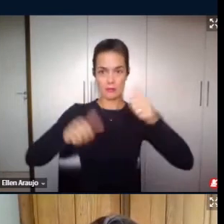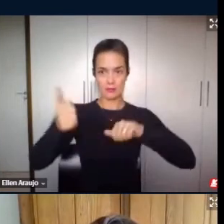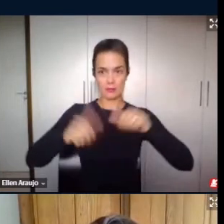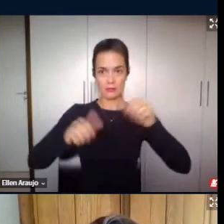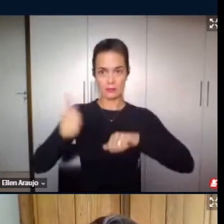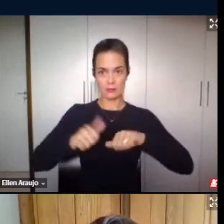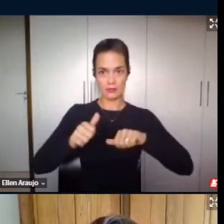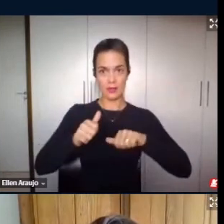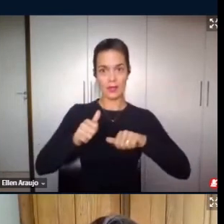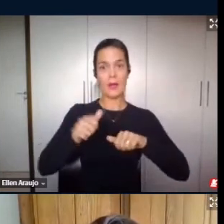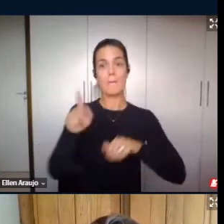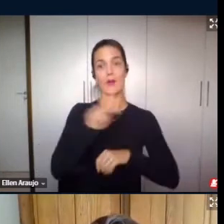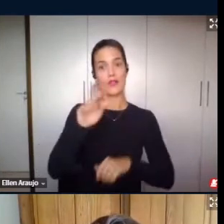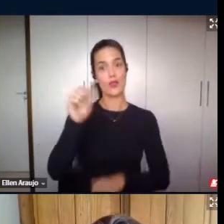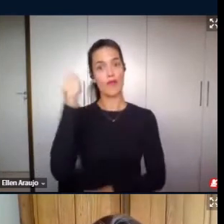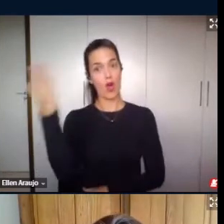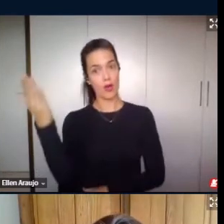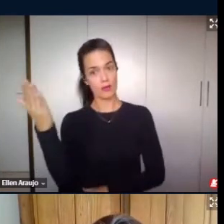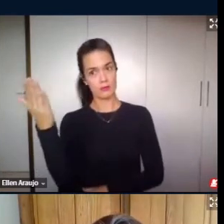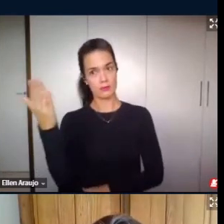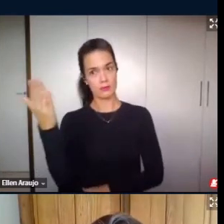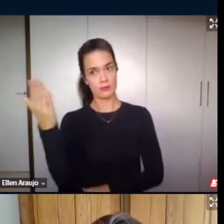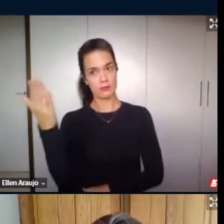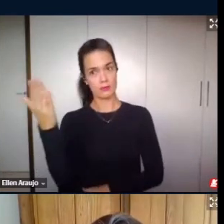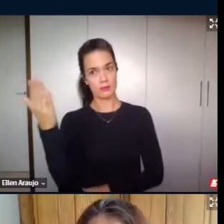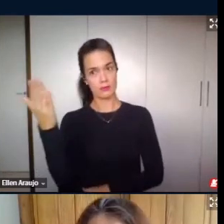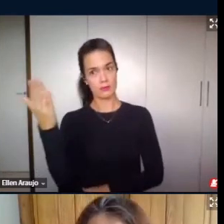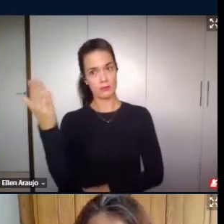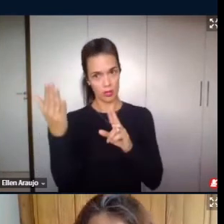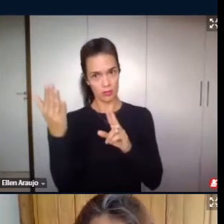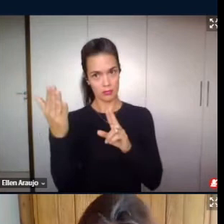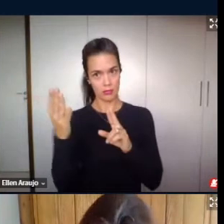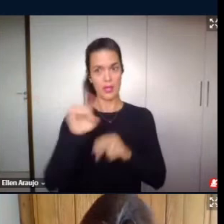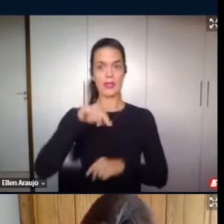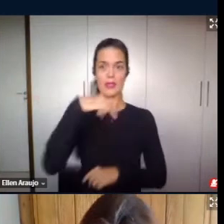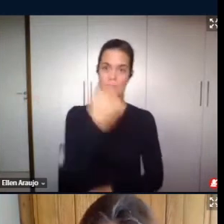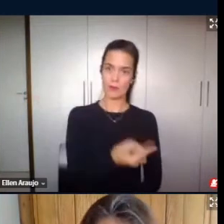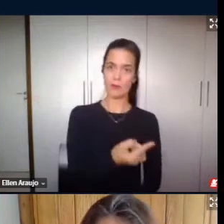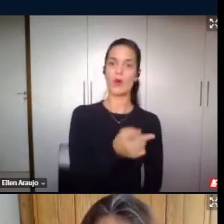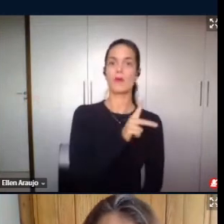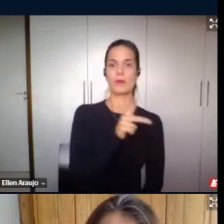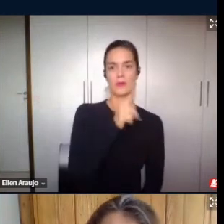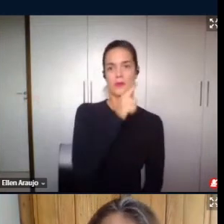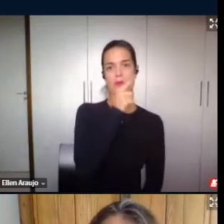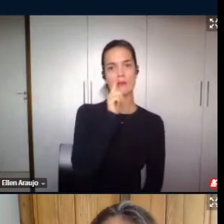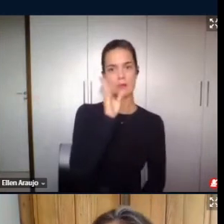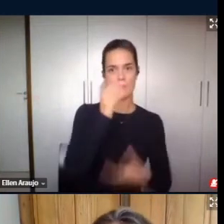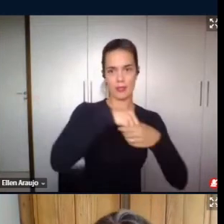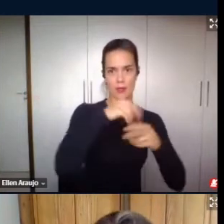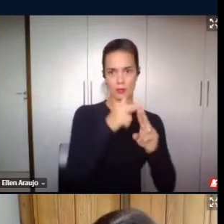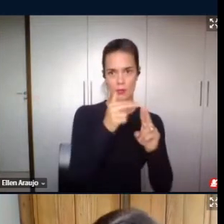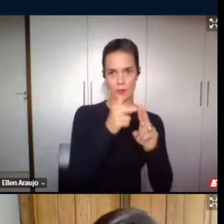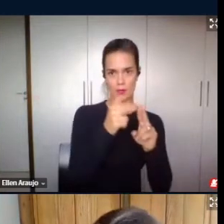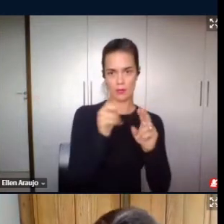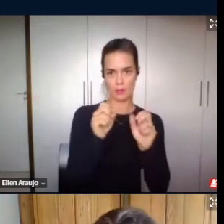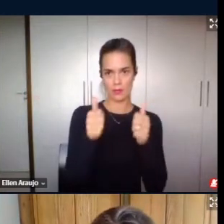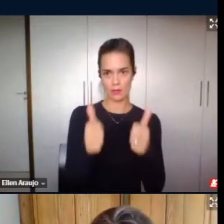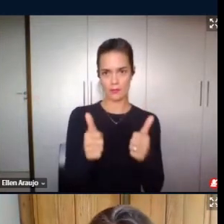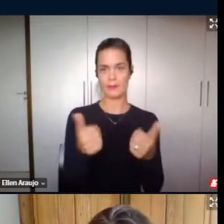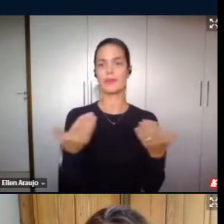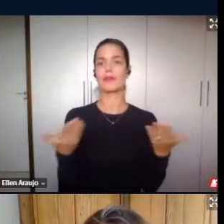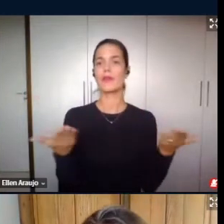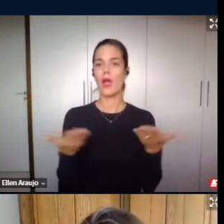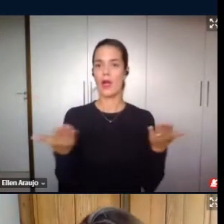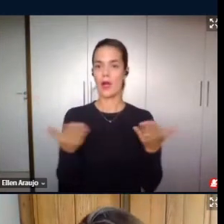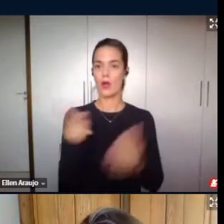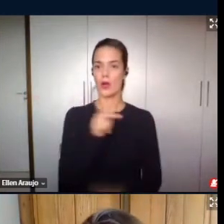avaliadora externa, né? E por último, depois o avaliador interno. Então, eu passo a palavra à professora